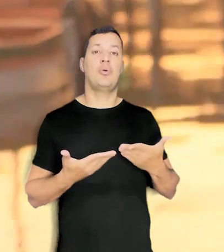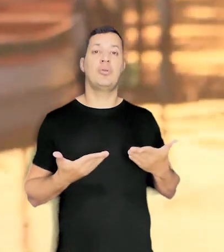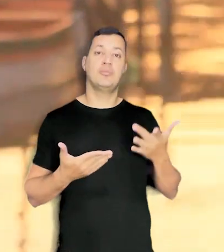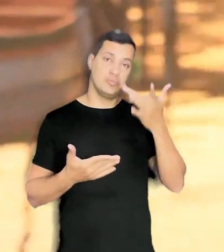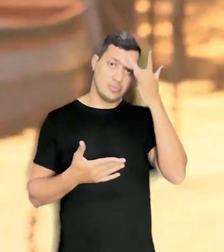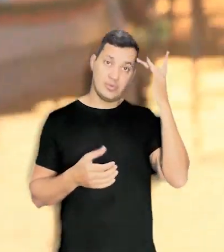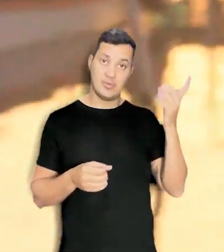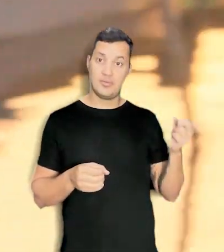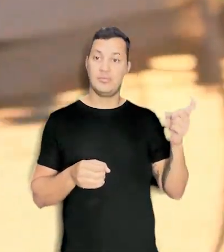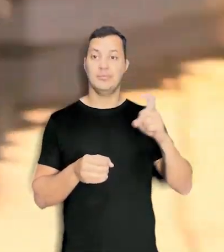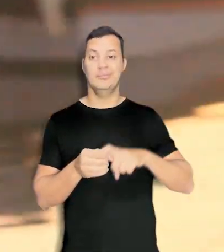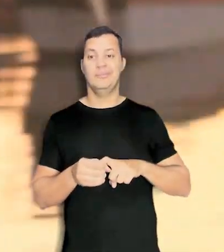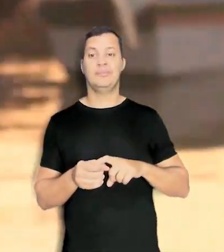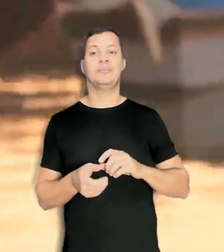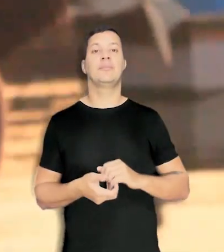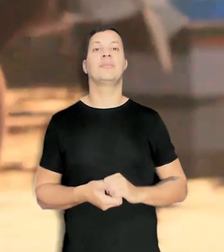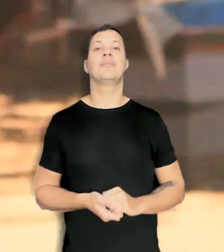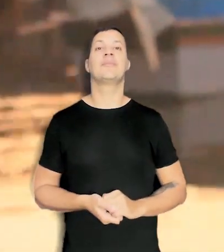plantando.